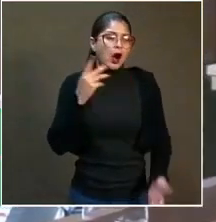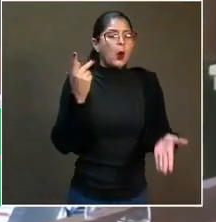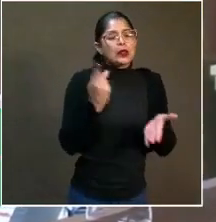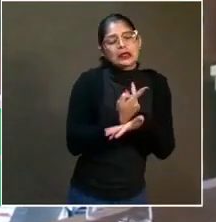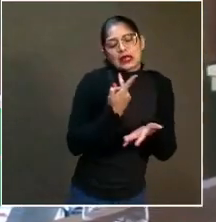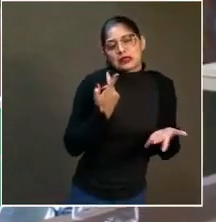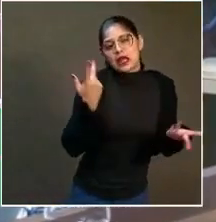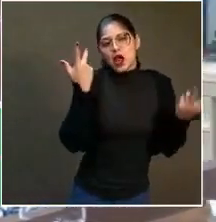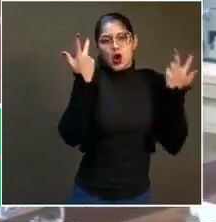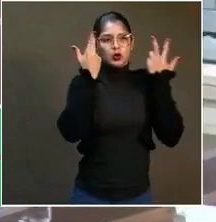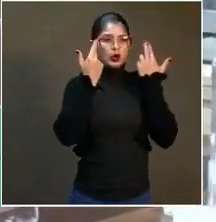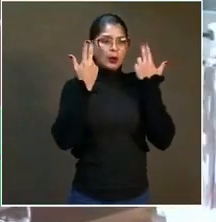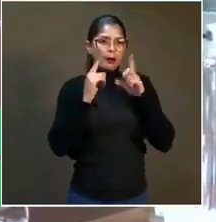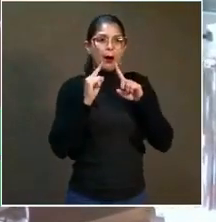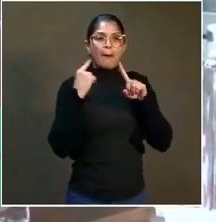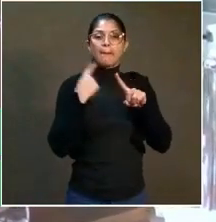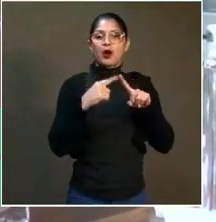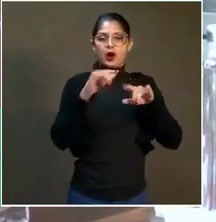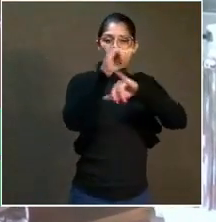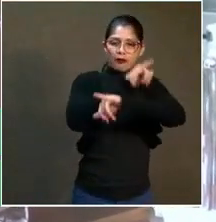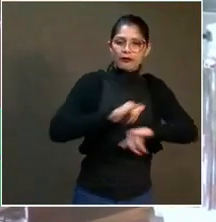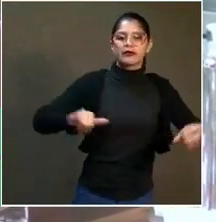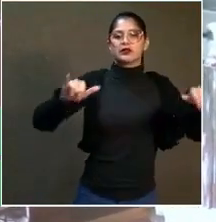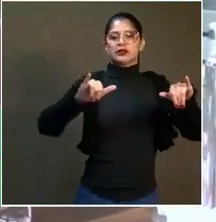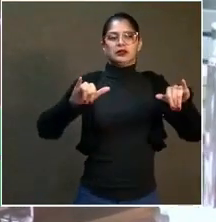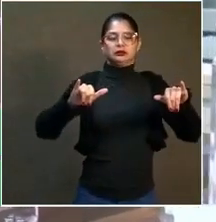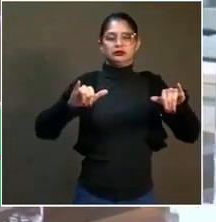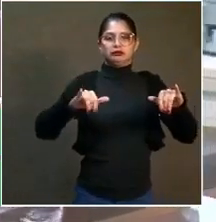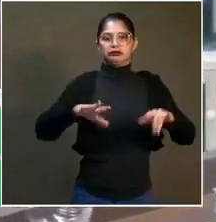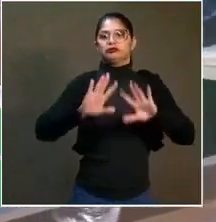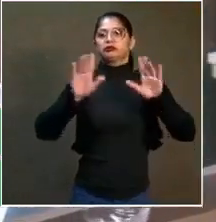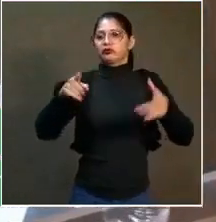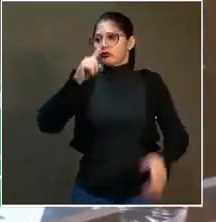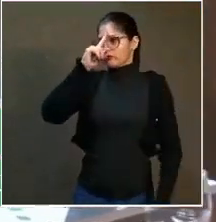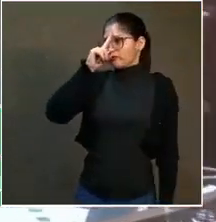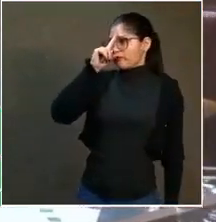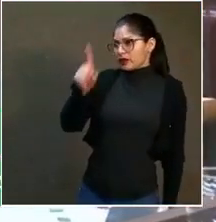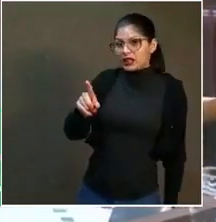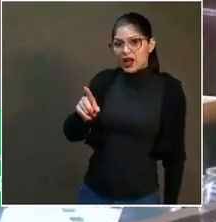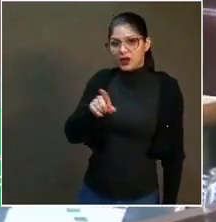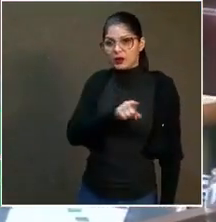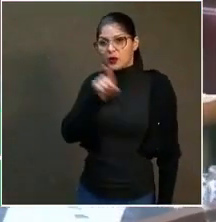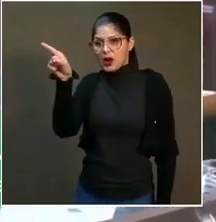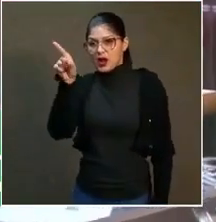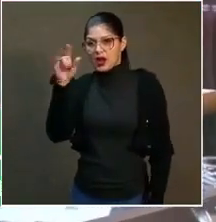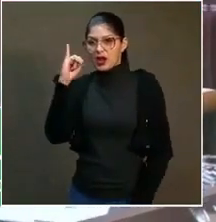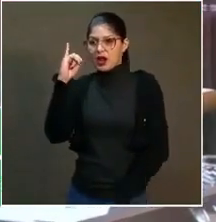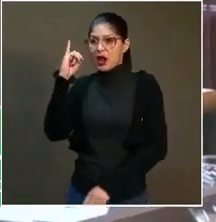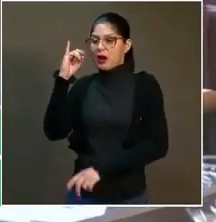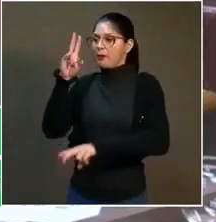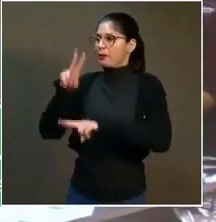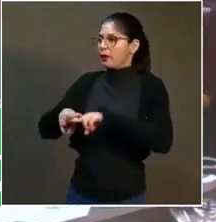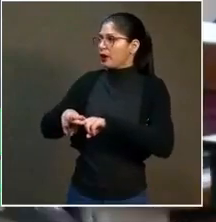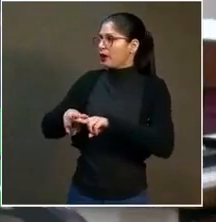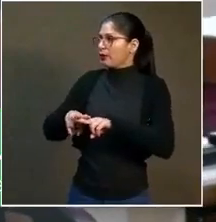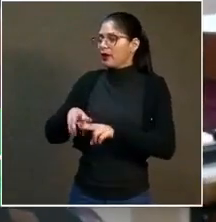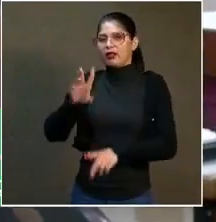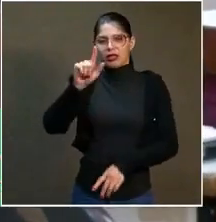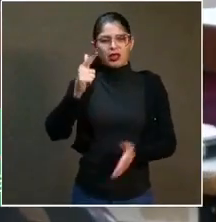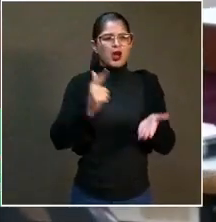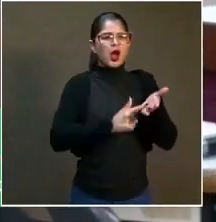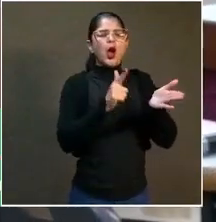Porque essa tragédia que estava sendo anunciada. Mandaram ele para lá, para o centro. Cadê a página